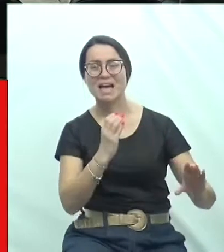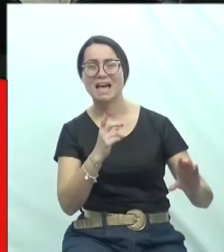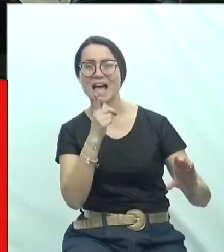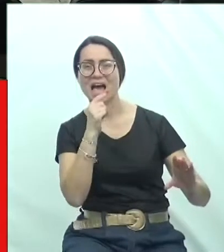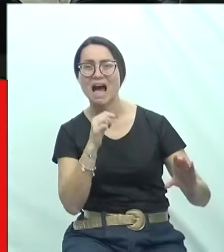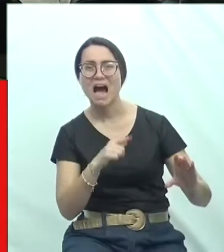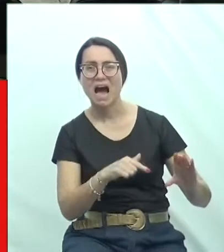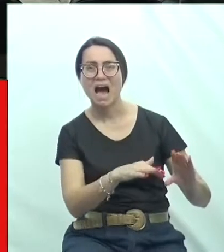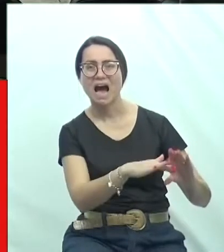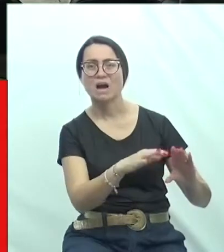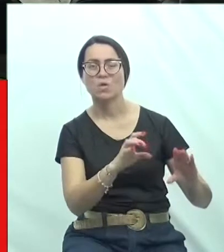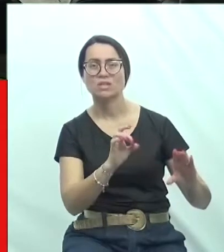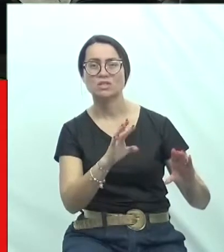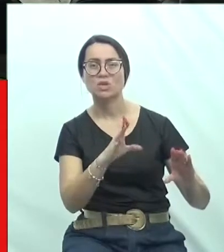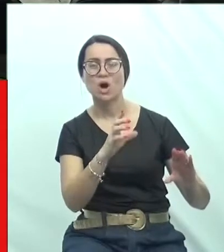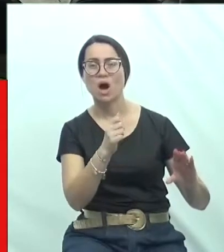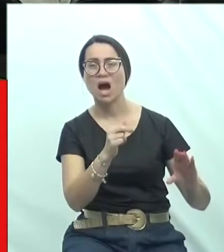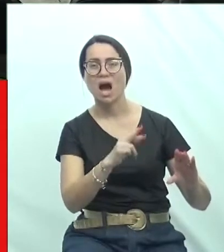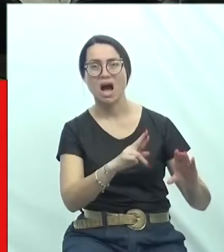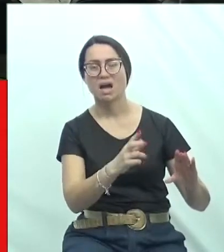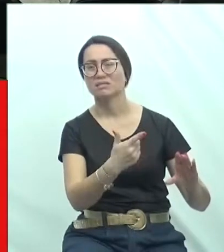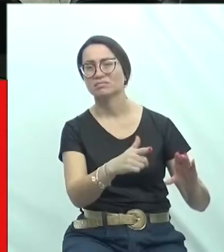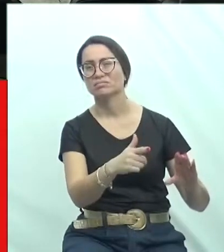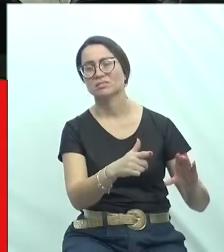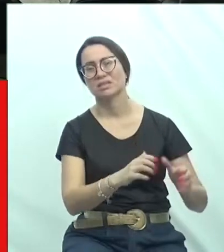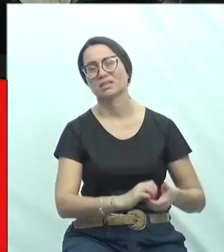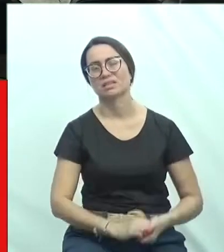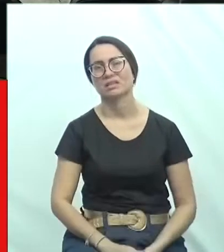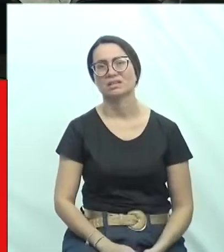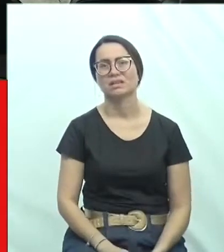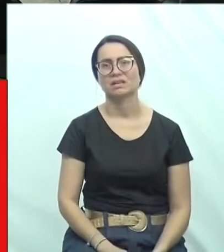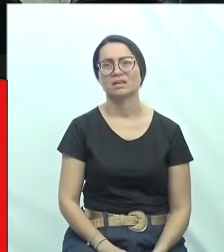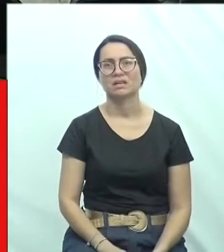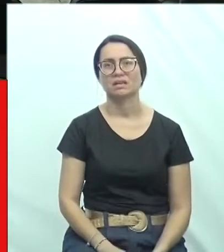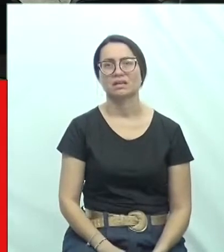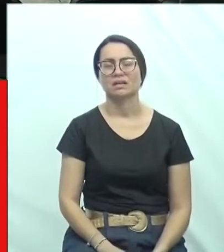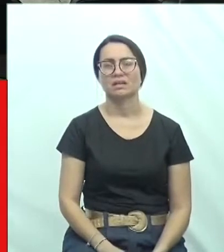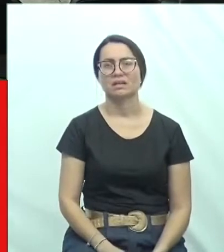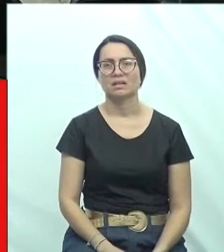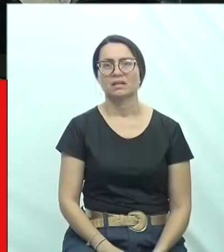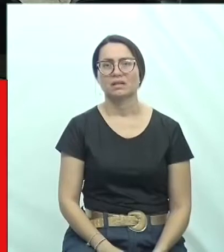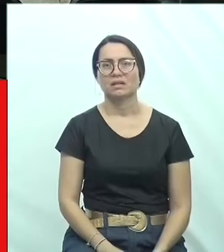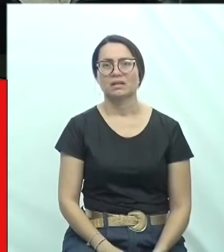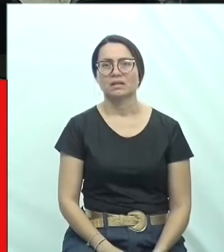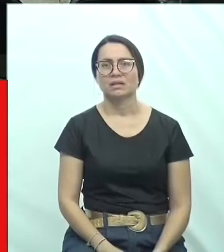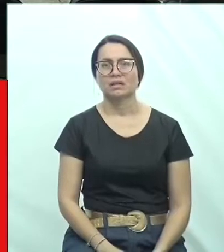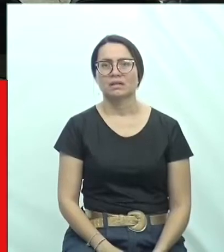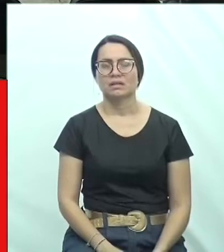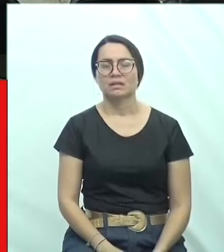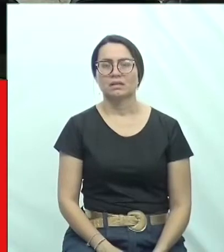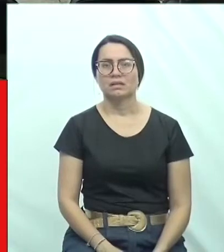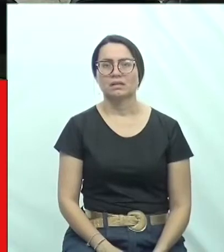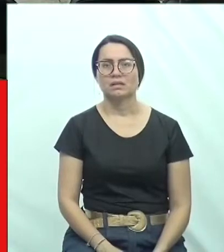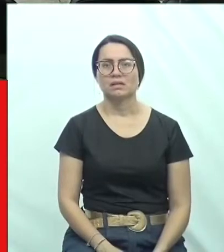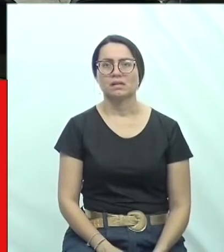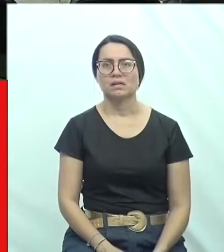para a rede. Para você ser eu gostaria de continuar com os questionamentos, para depois passar a palavra para o outro. Por